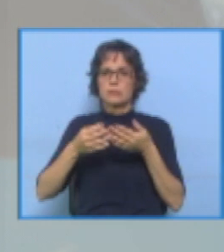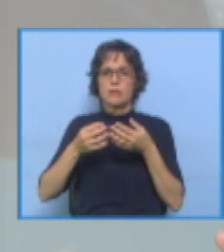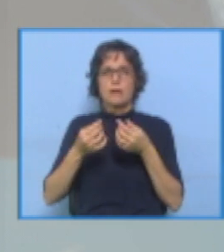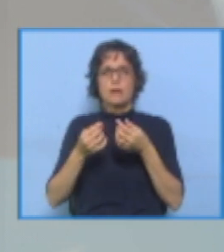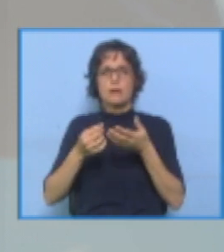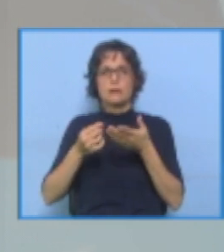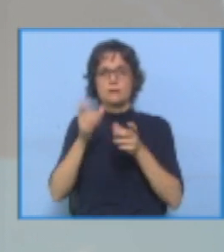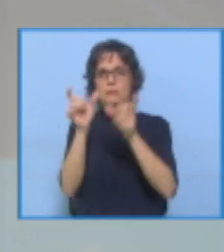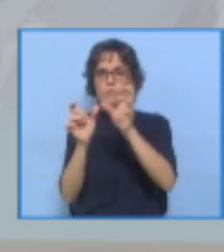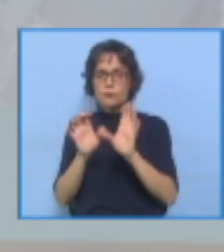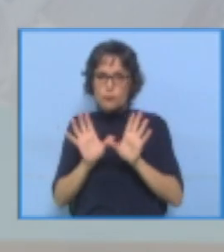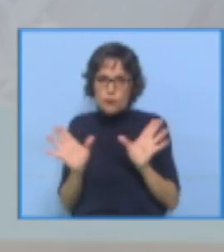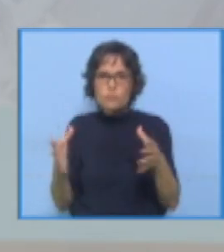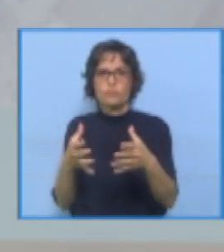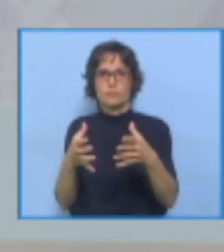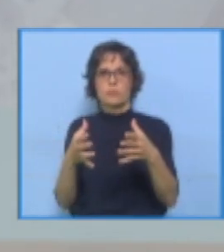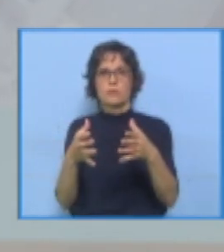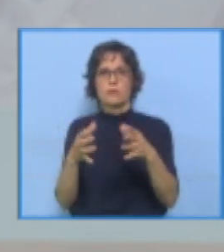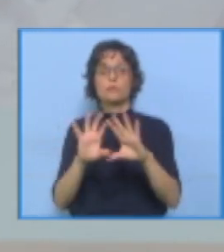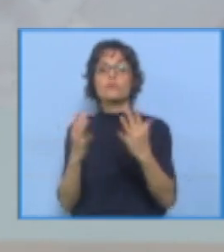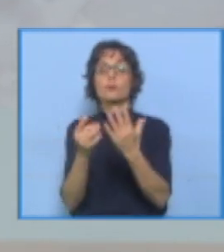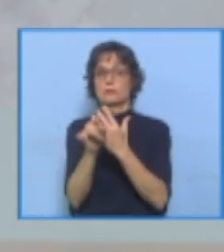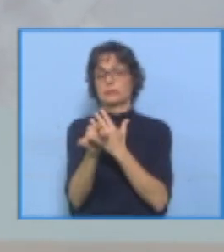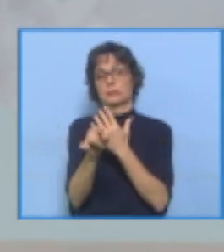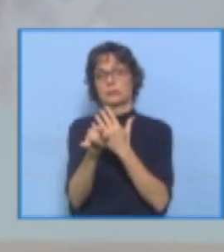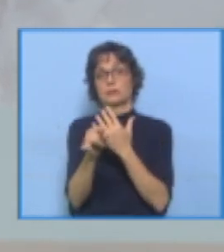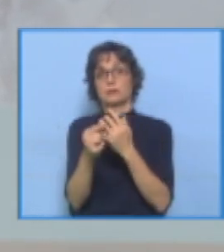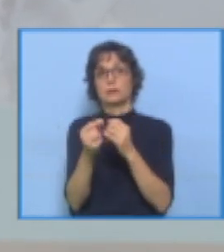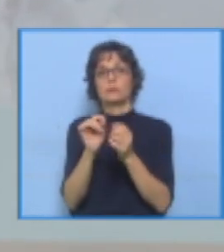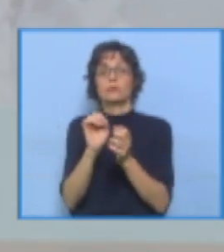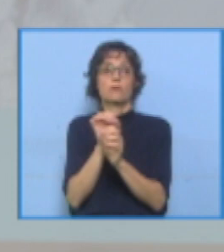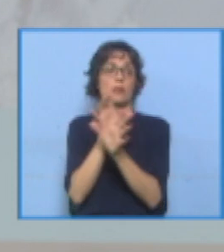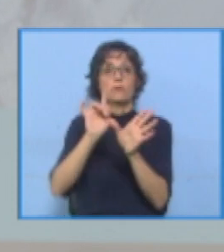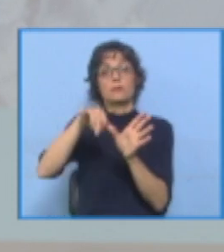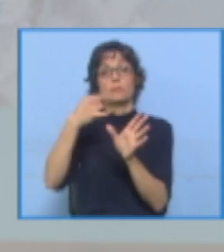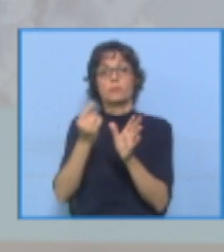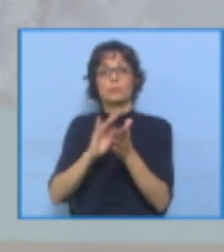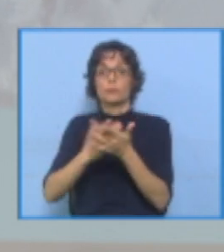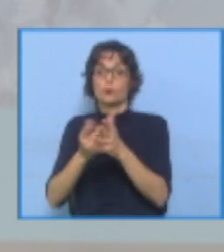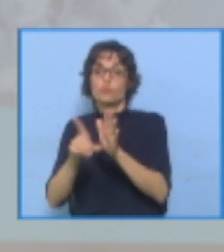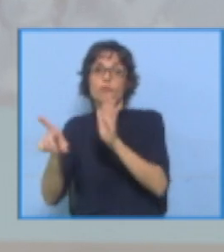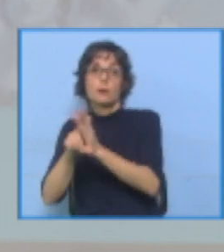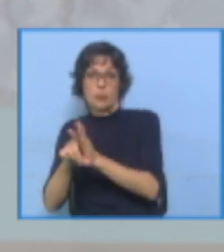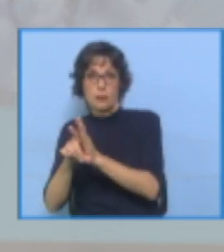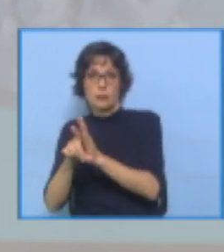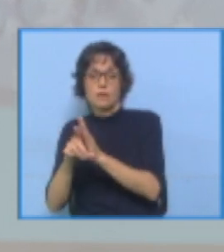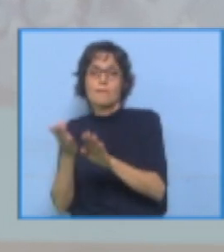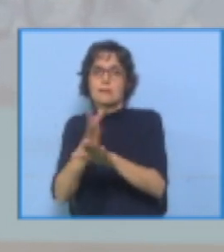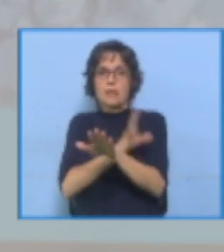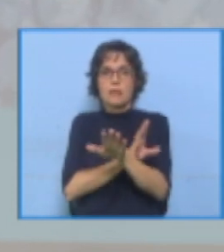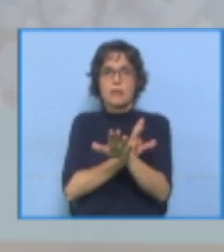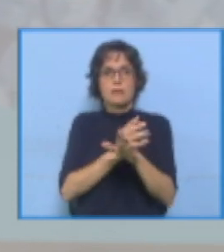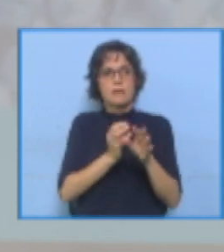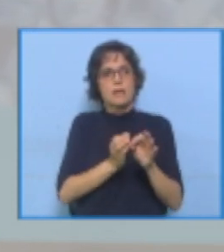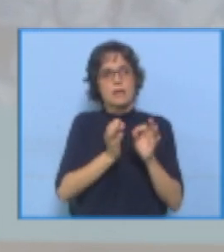na consciência dos homens, independentemente, que depois se vai traduzir em lei, independentemente daquilo que está legislado, porque às